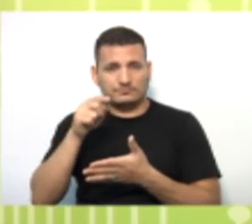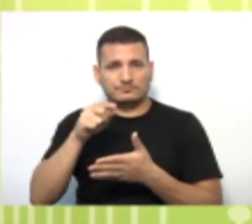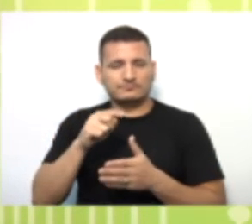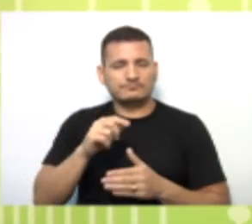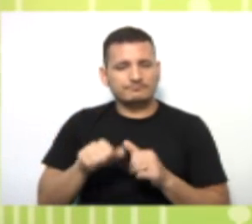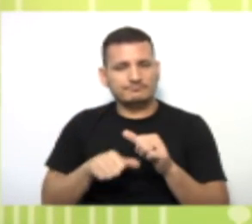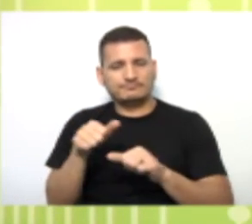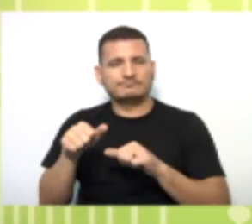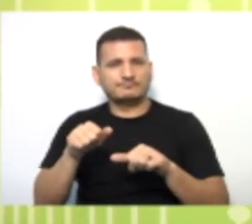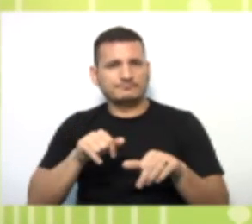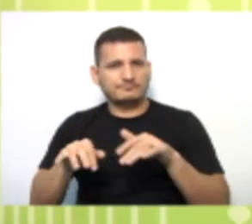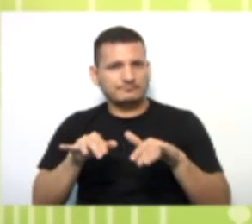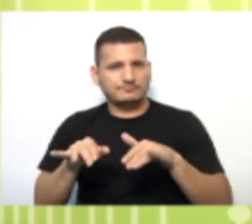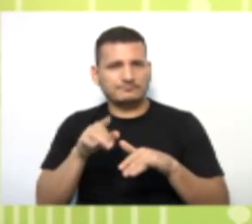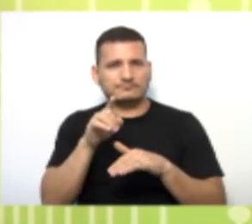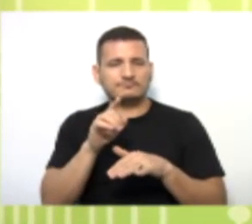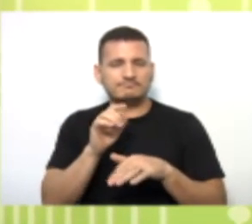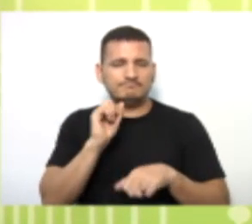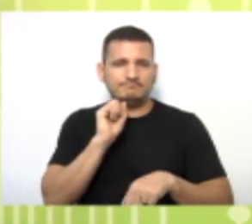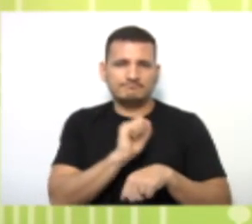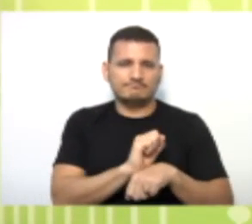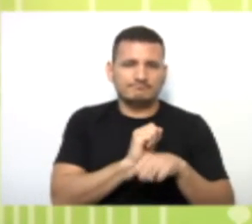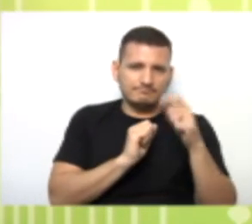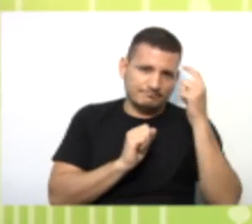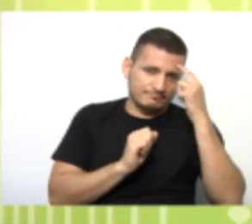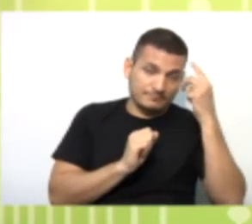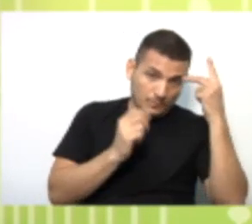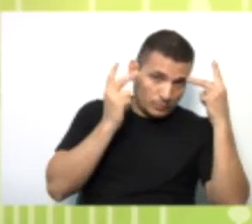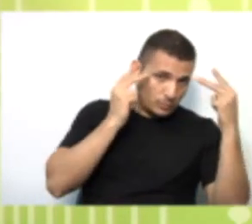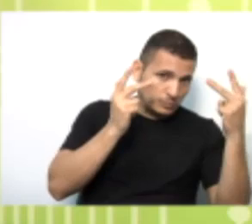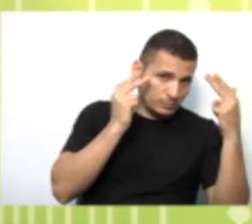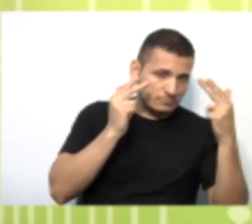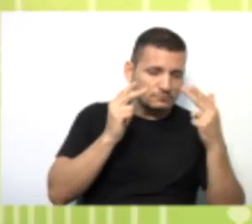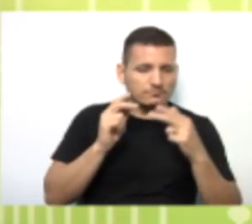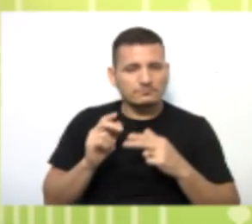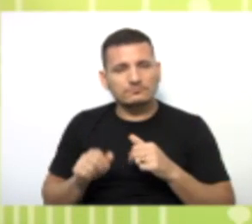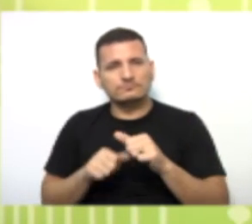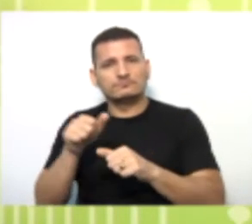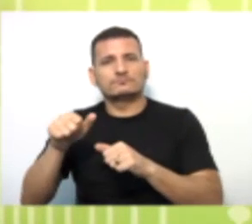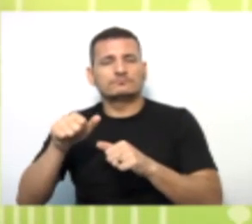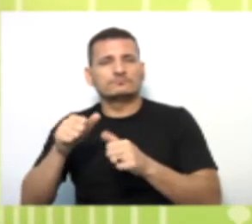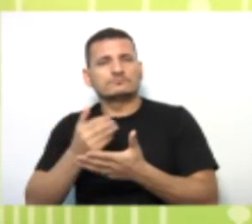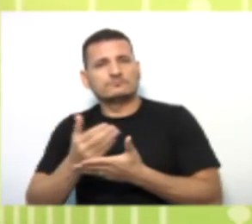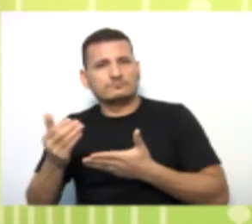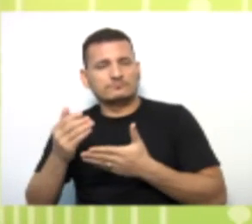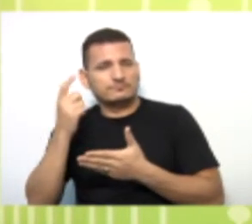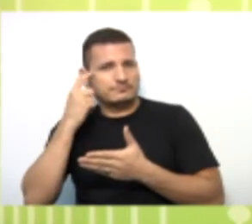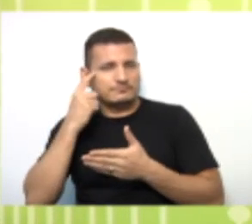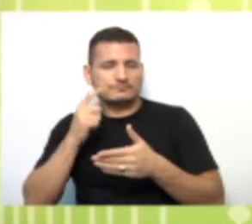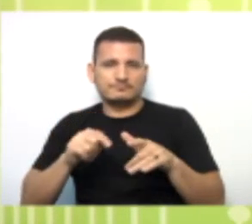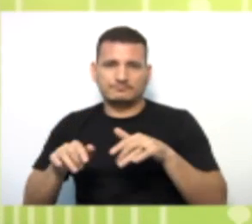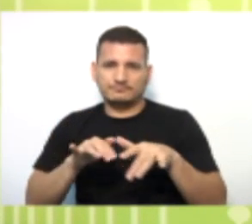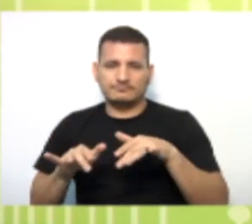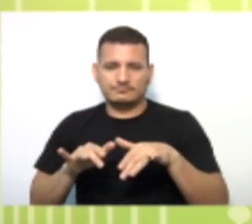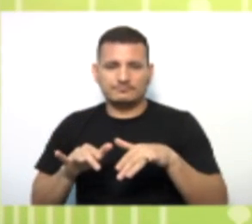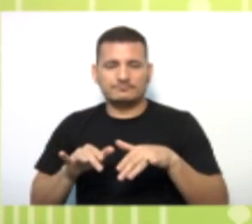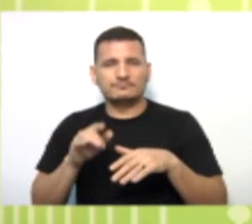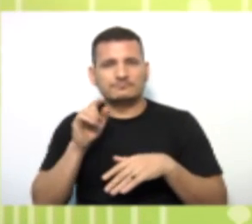programador, você para de pensar como usuário comum e passa a pensar como um programador. Ou seja,